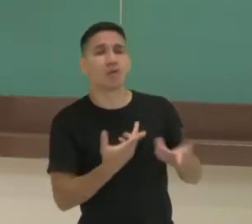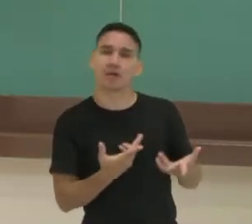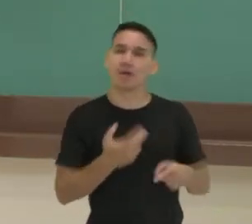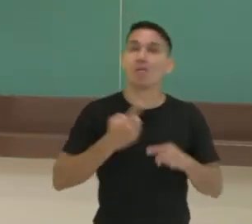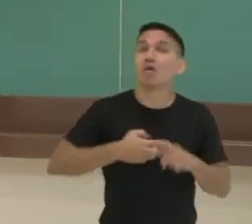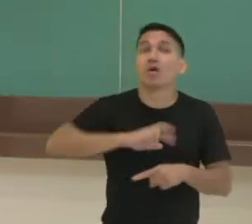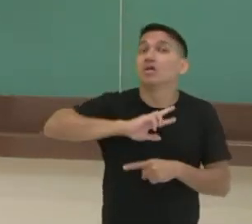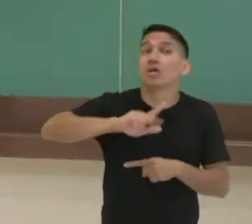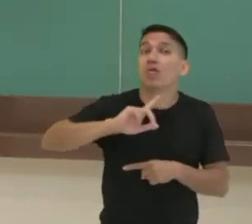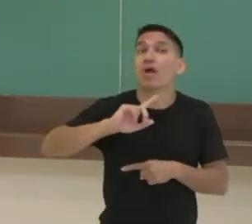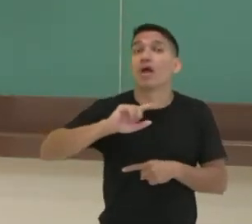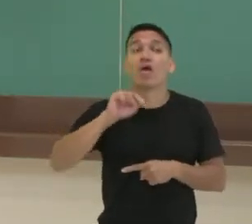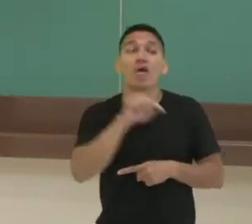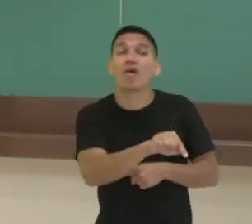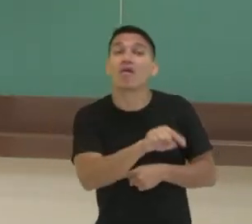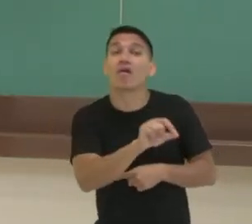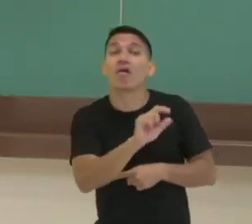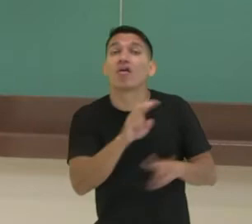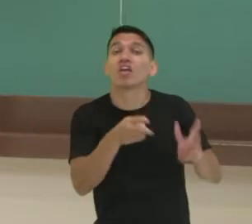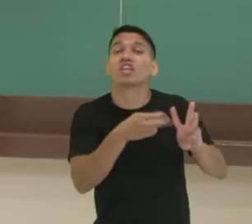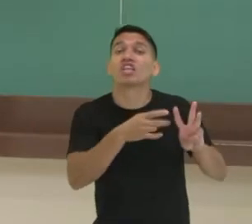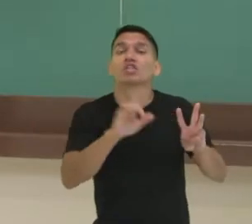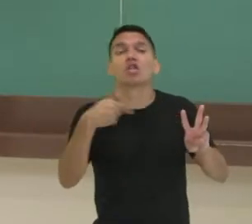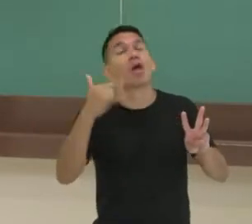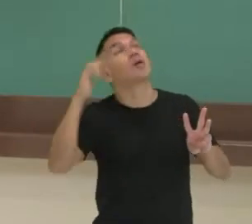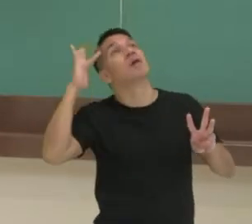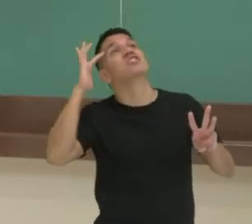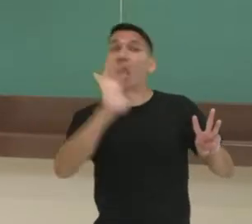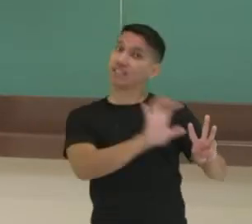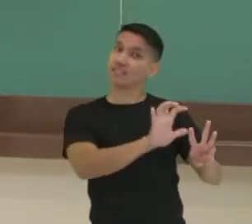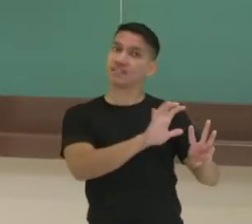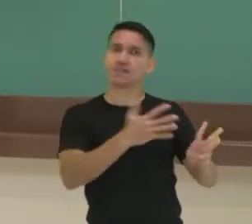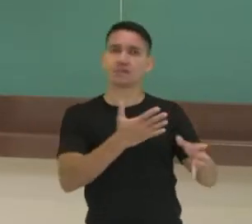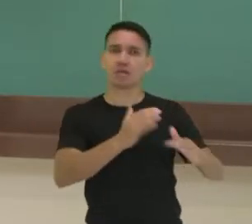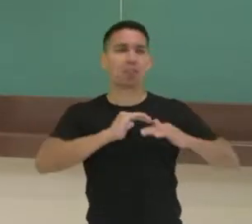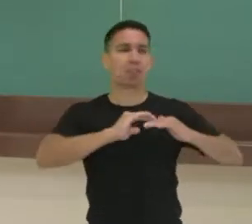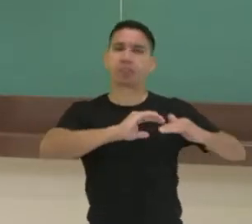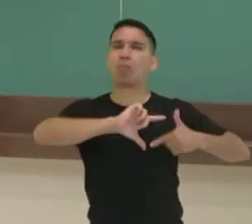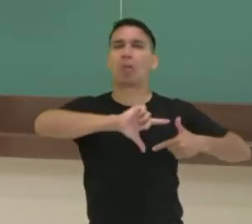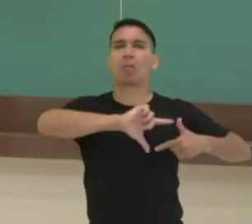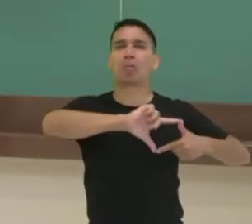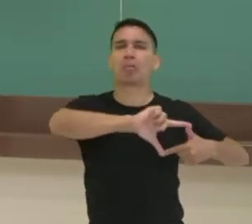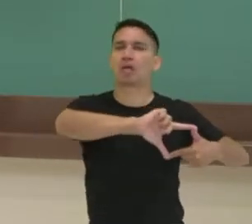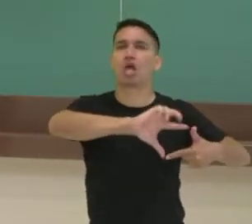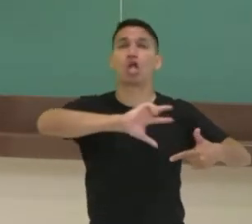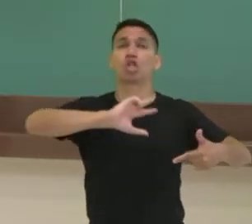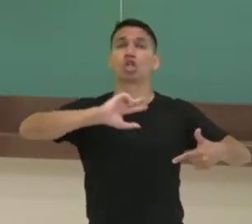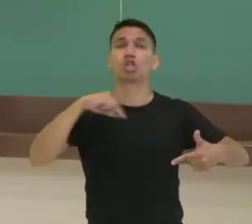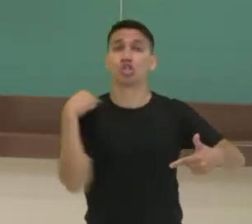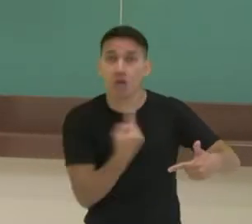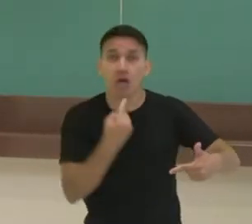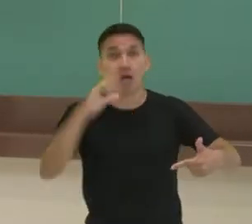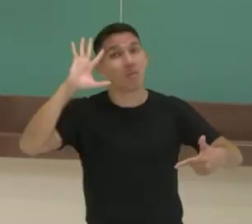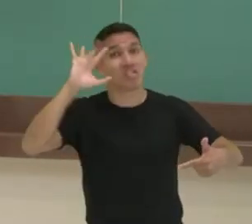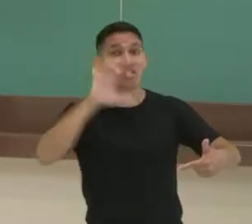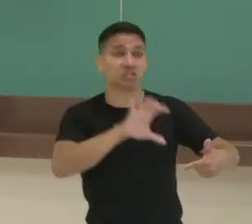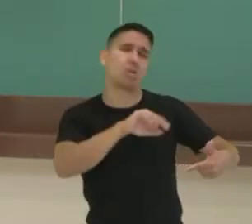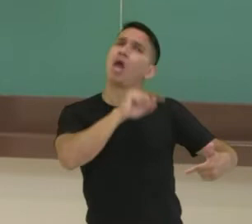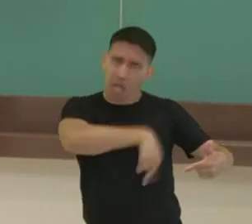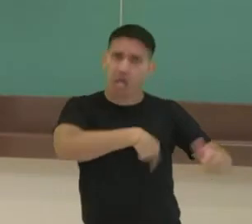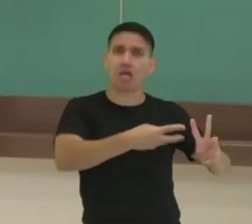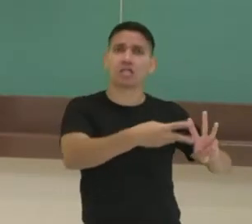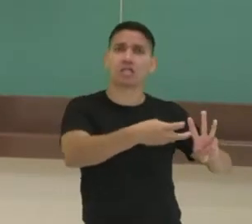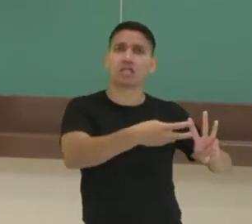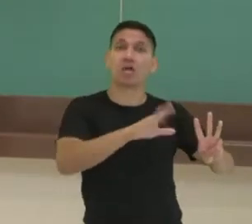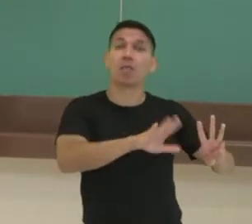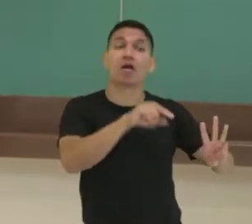que nós estereotipamos, né, como nós imaginamos que deveria ser. Não, eles são índios, mas